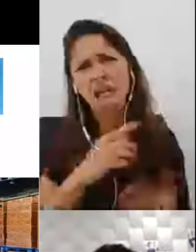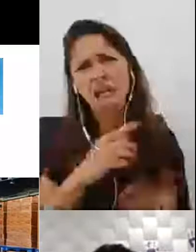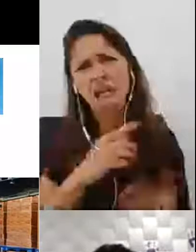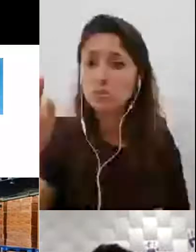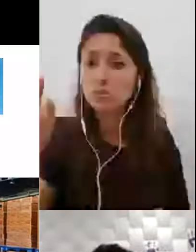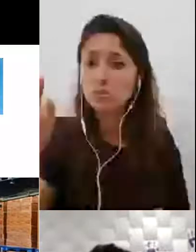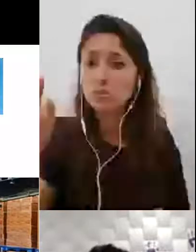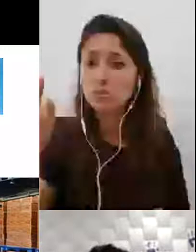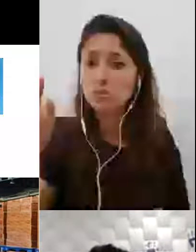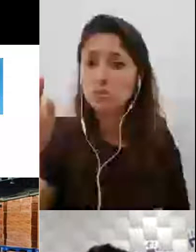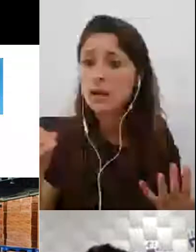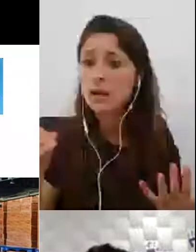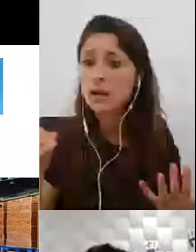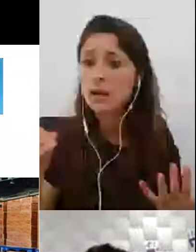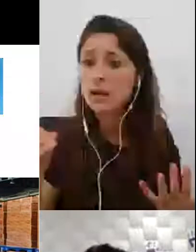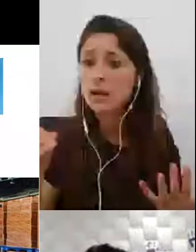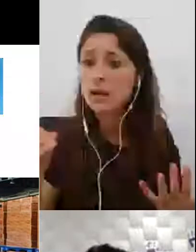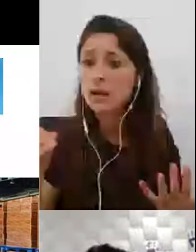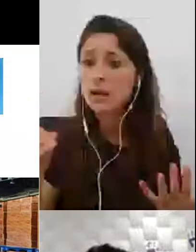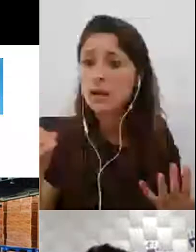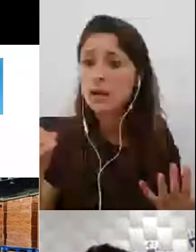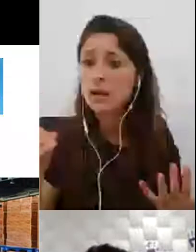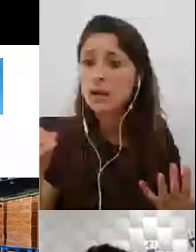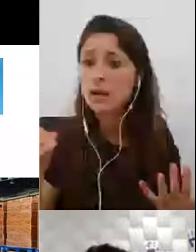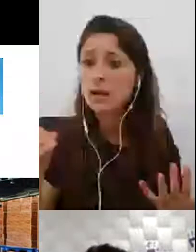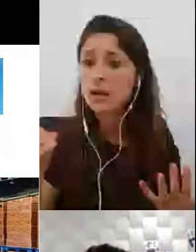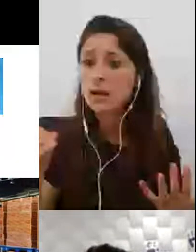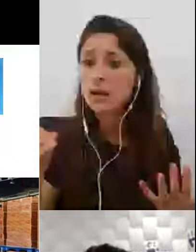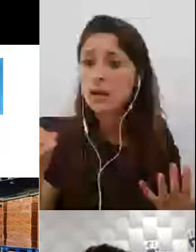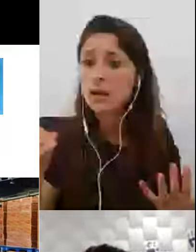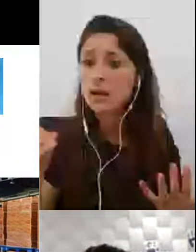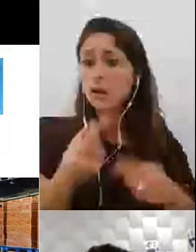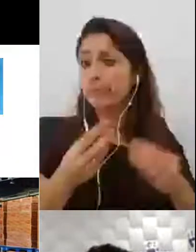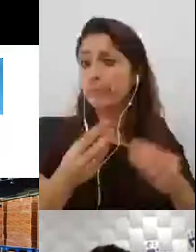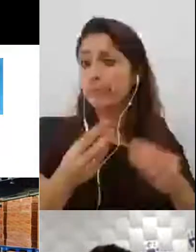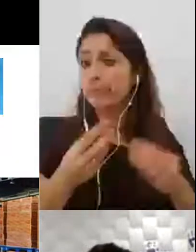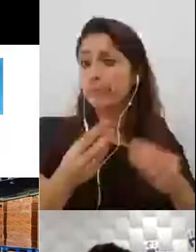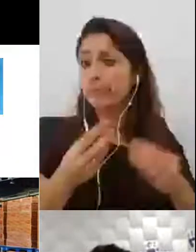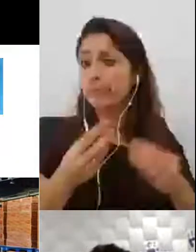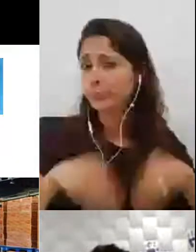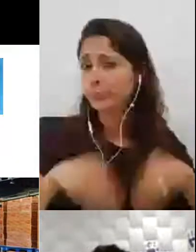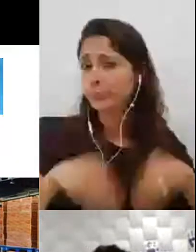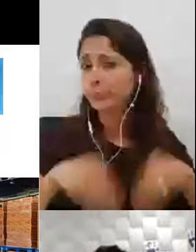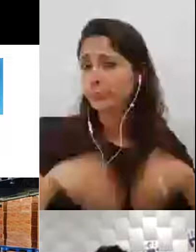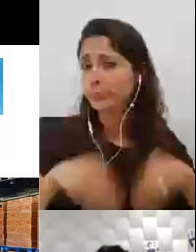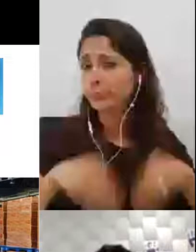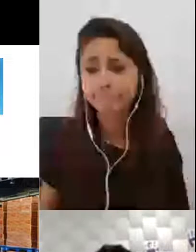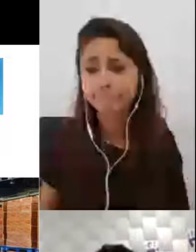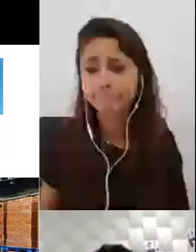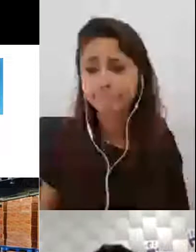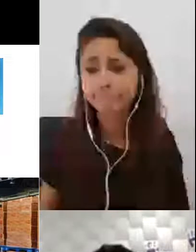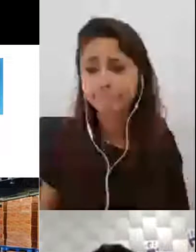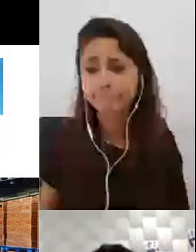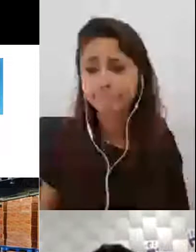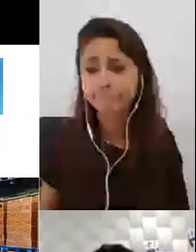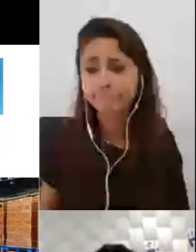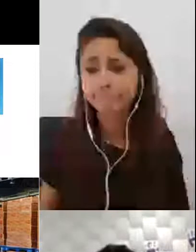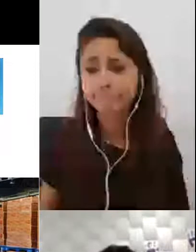sem gerenciar todo esse conceito de informações e conceito de dados, esses dados não